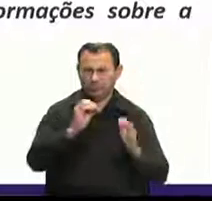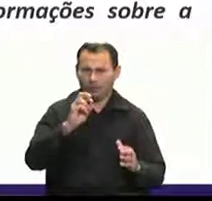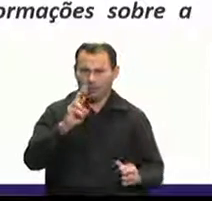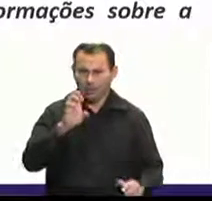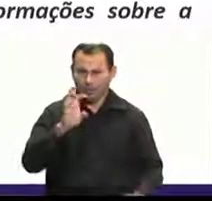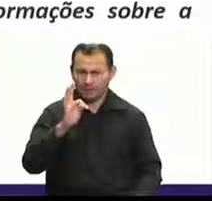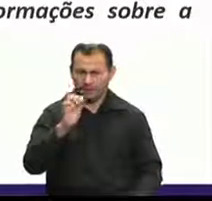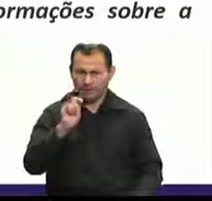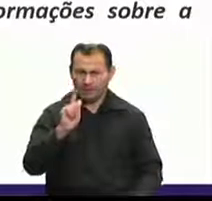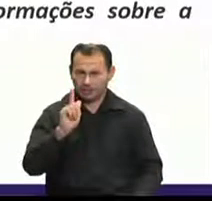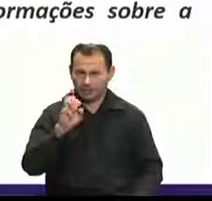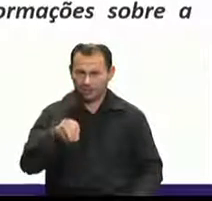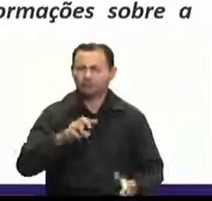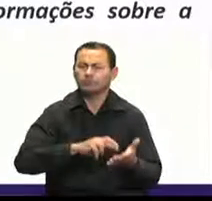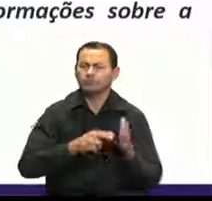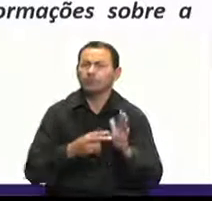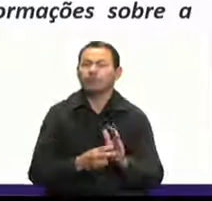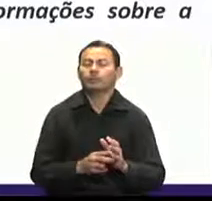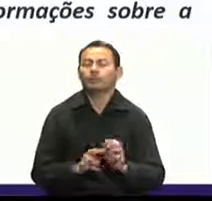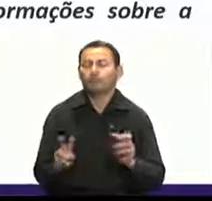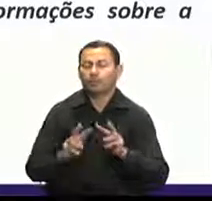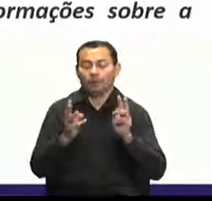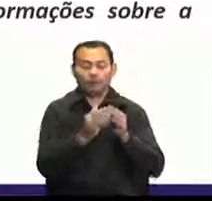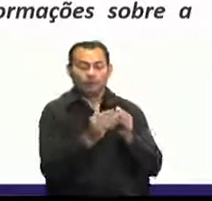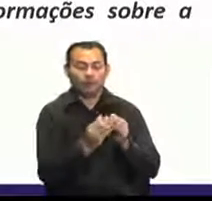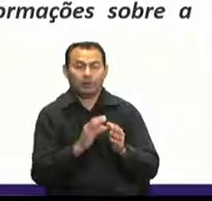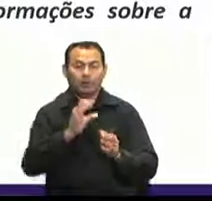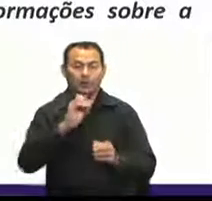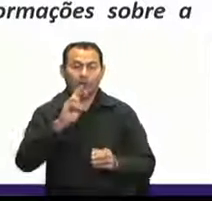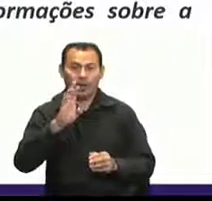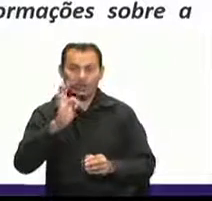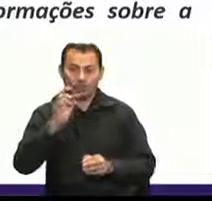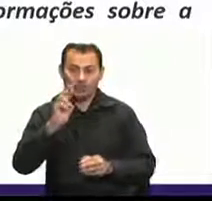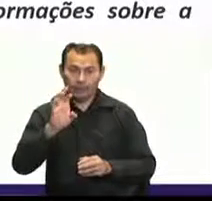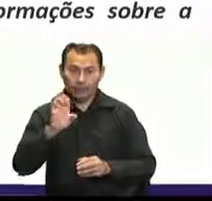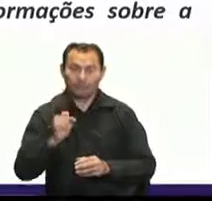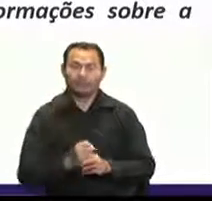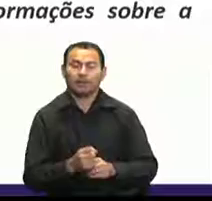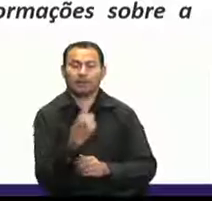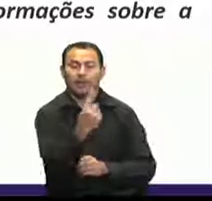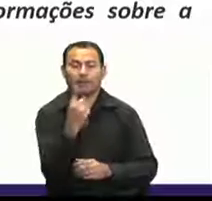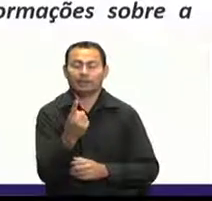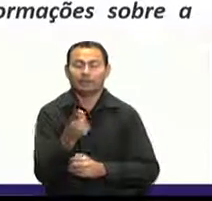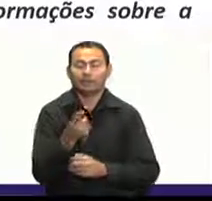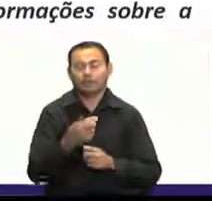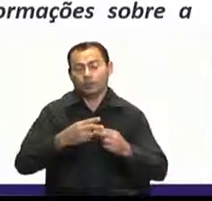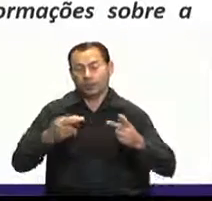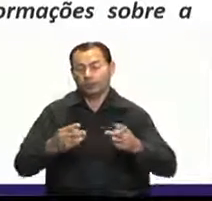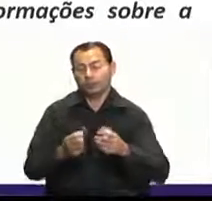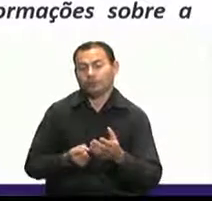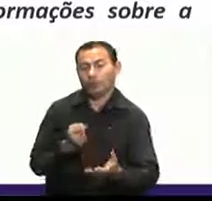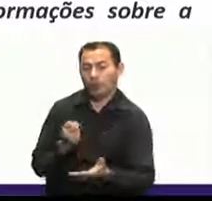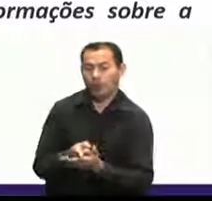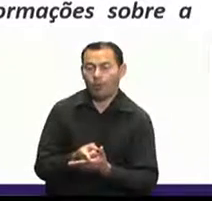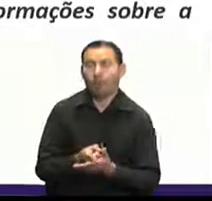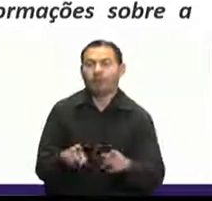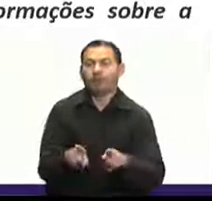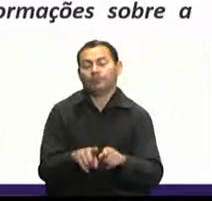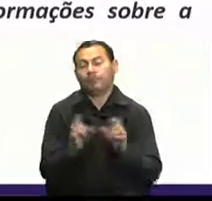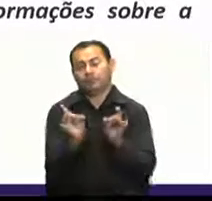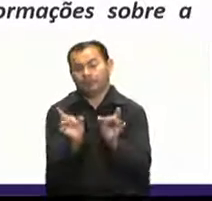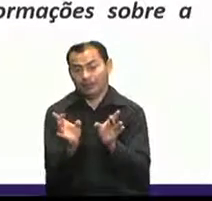taxa de corretagem é o valor cobrado pelas corretoras de valores para cada operação de compra e